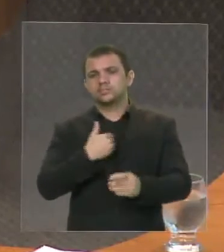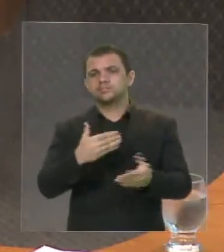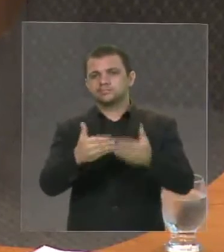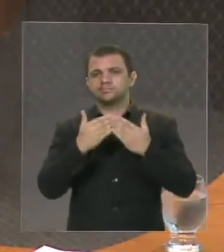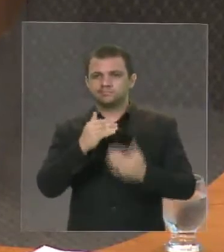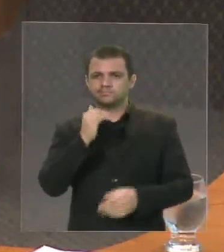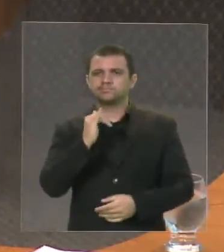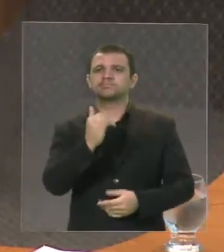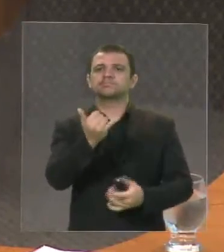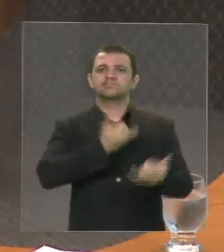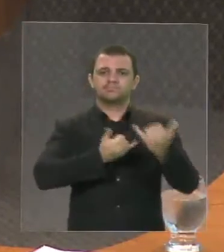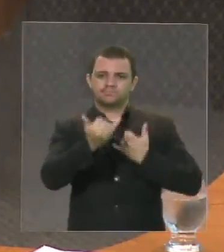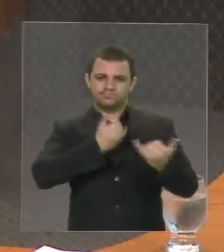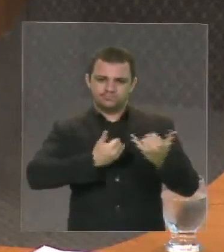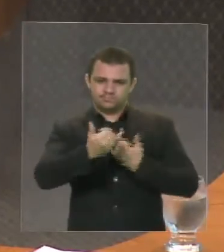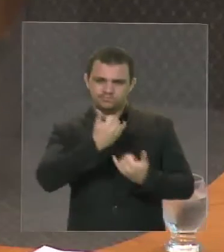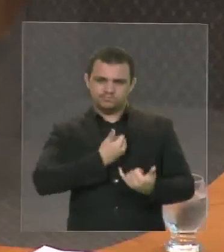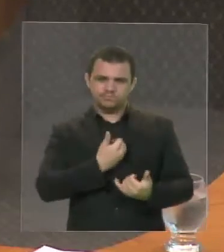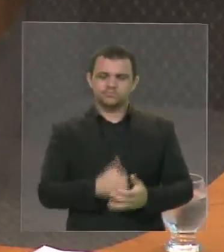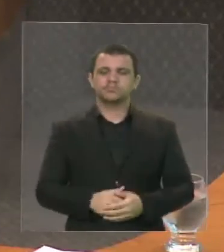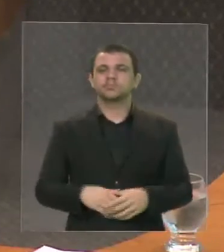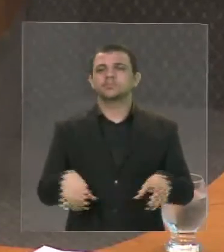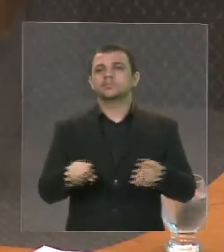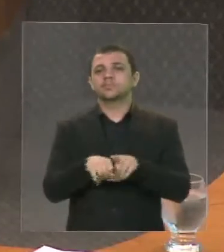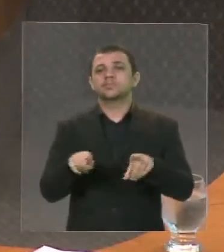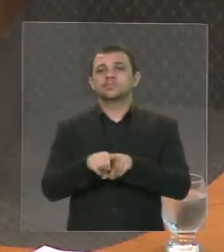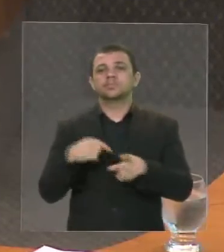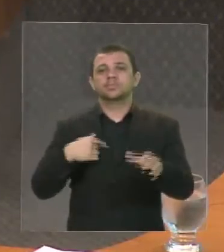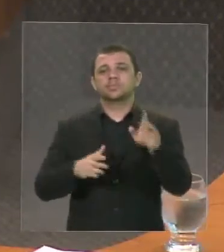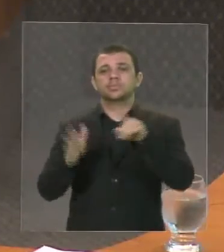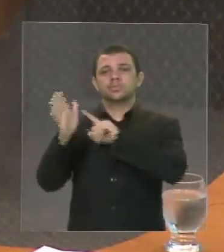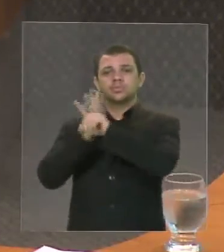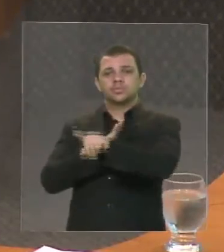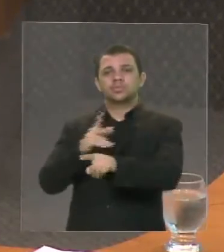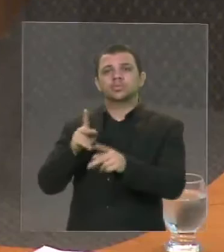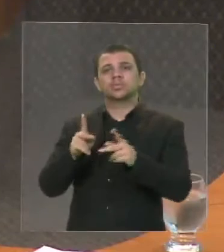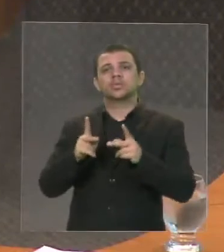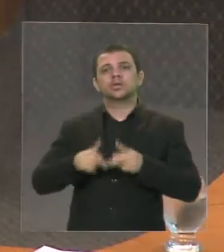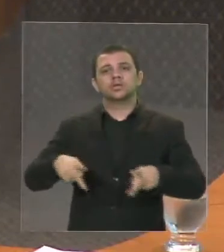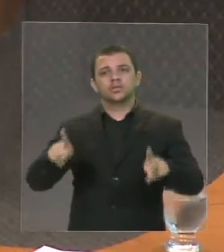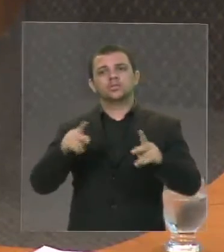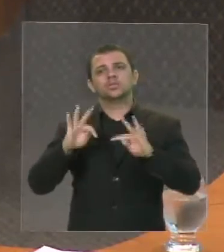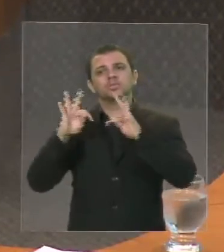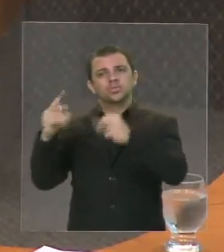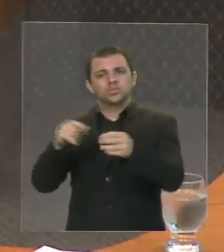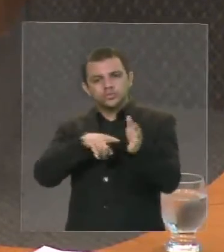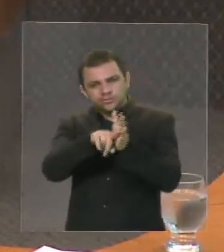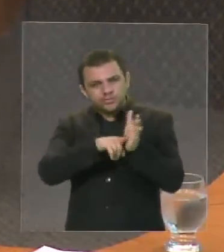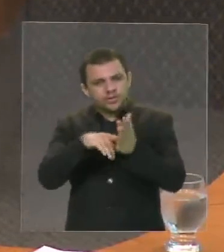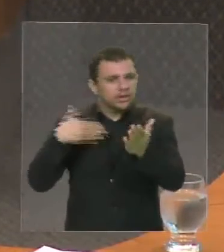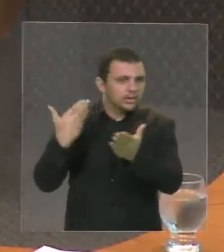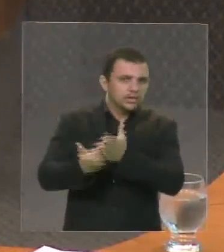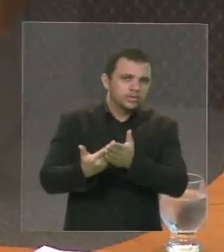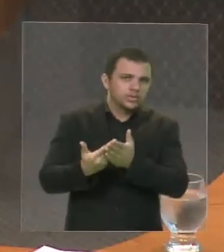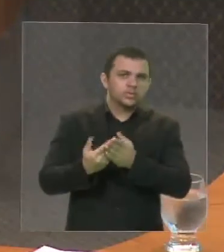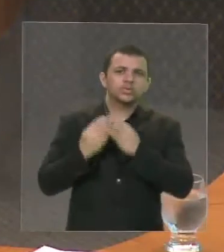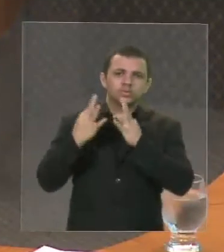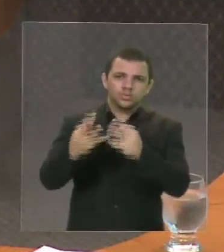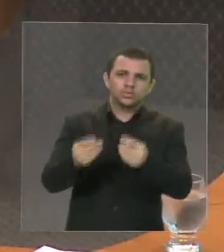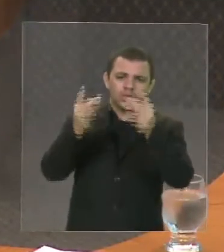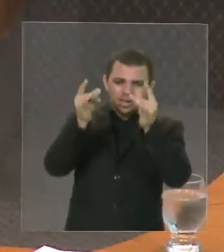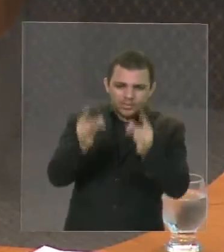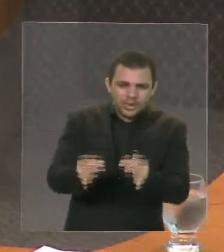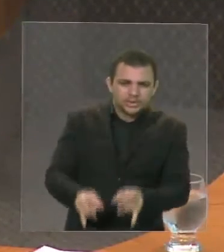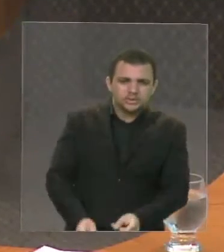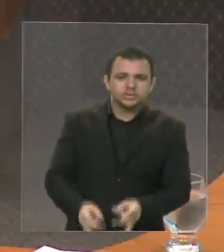estou solicitando à promotora tudo que ela investigou até agora. Todo o teor do processo investigatório,